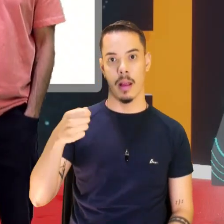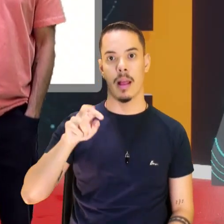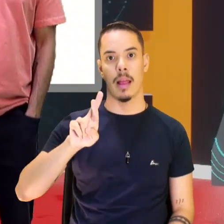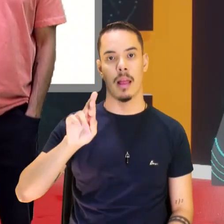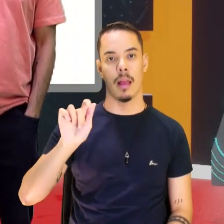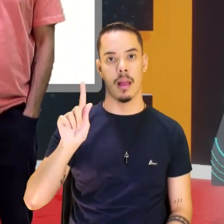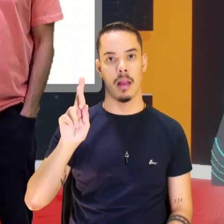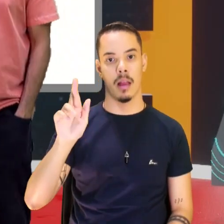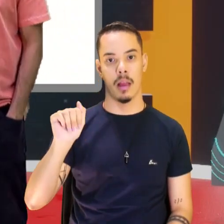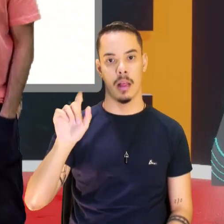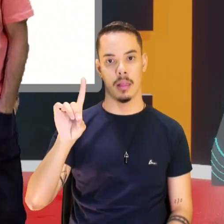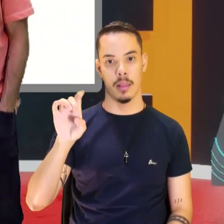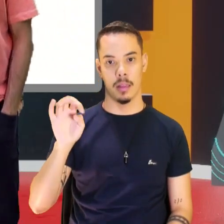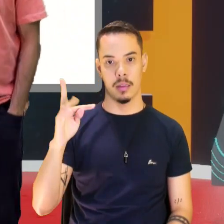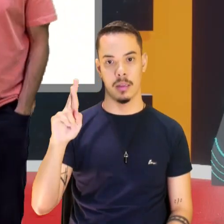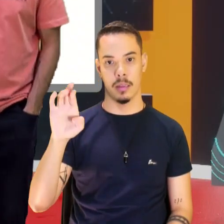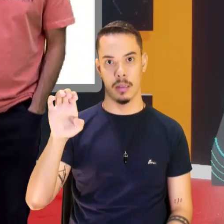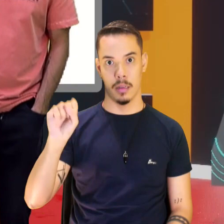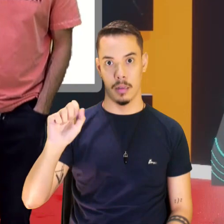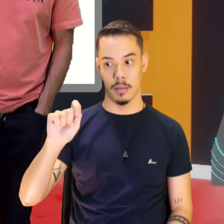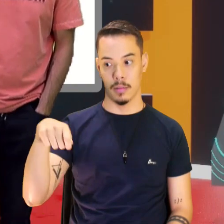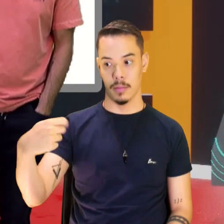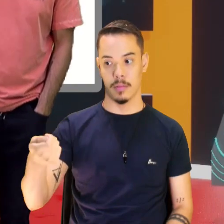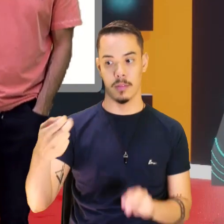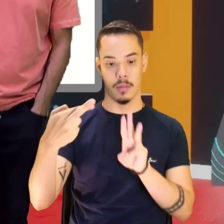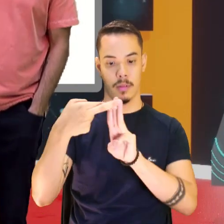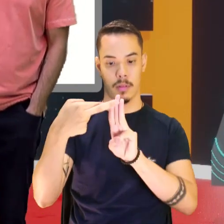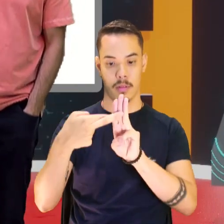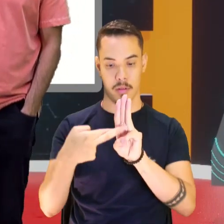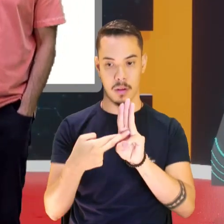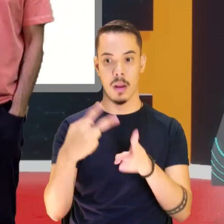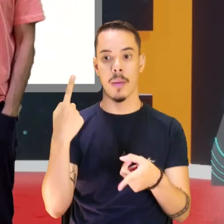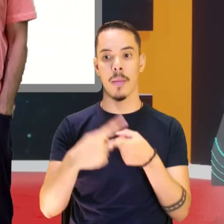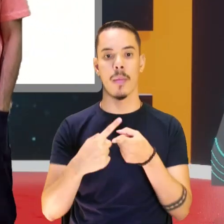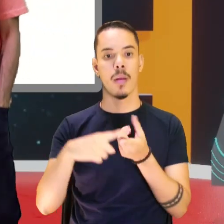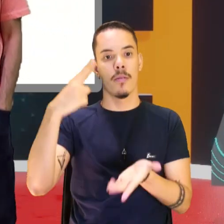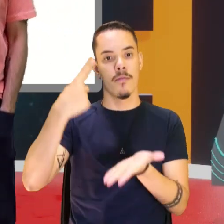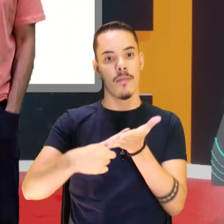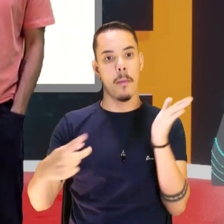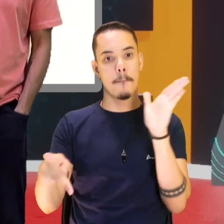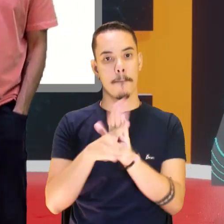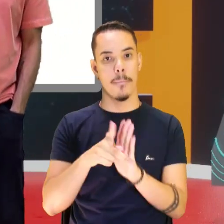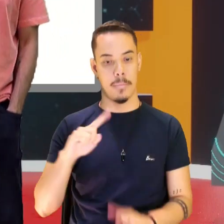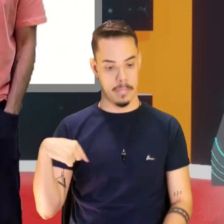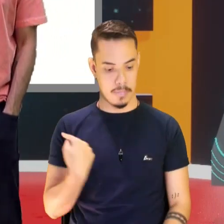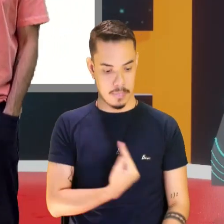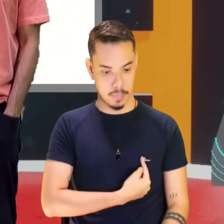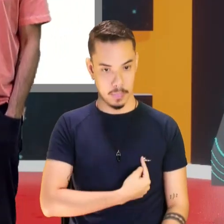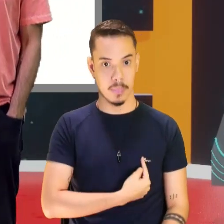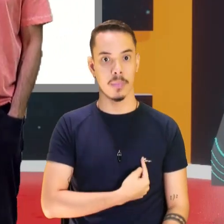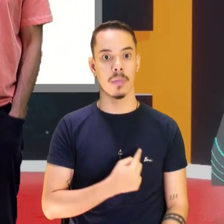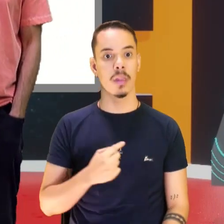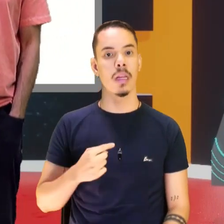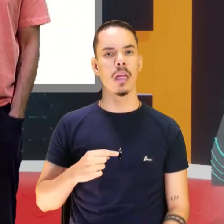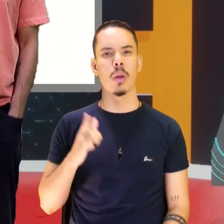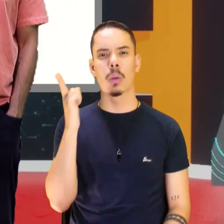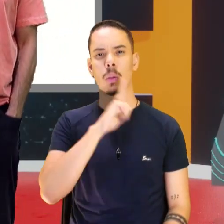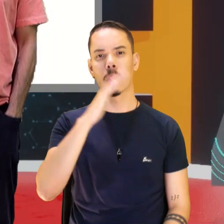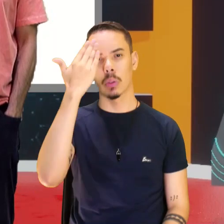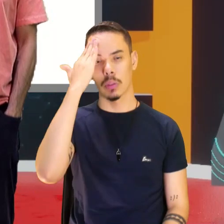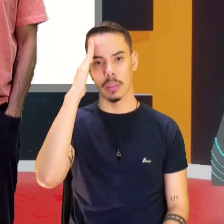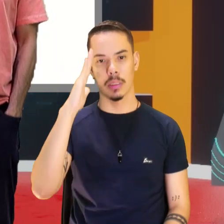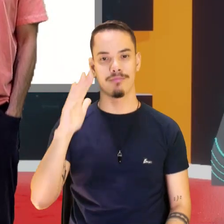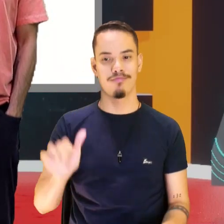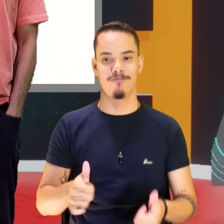vocês situações cotidianas, situações de vivências nossa, né? E que a gente consegue resolver por